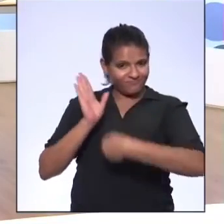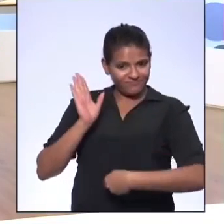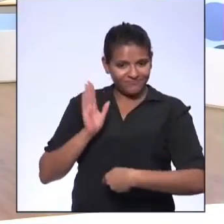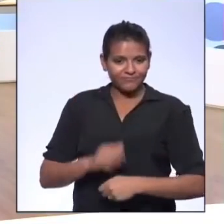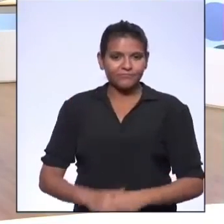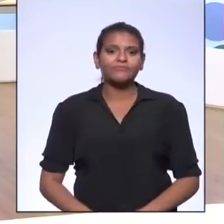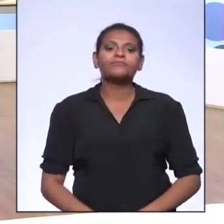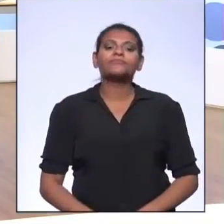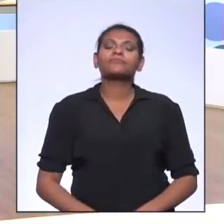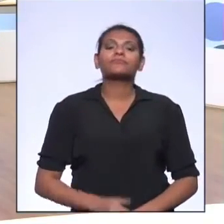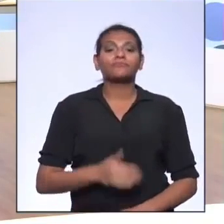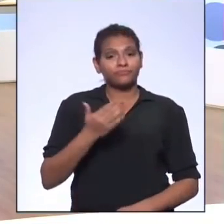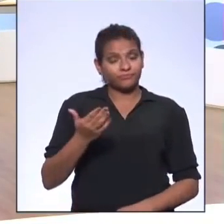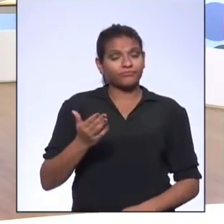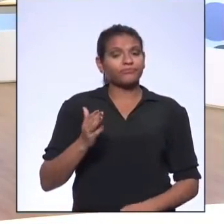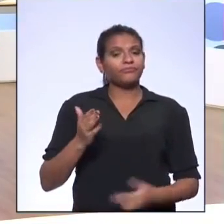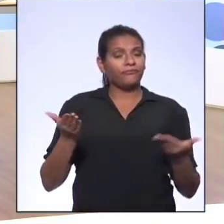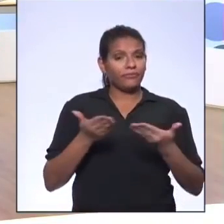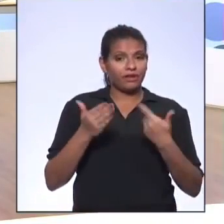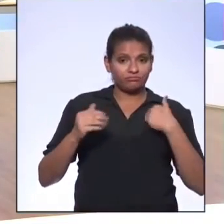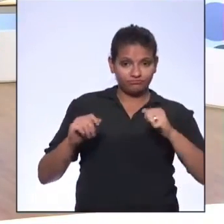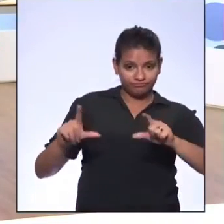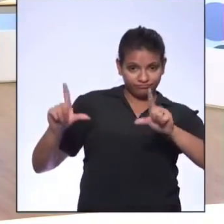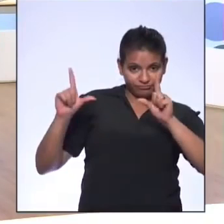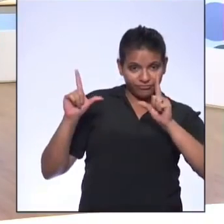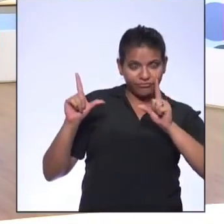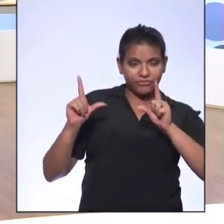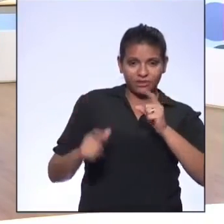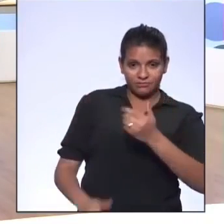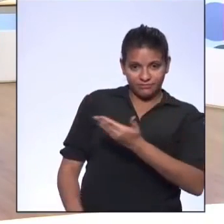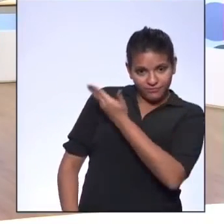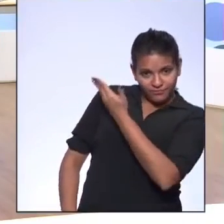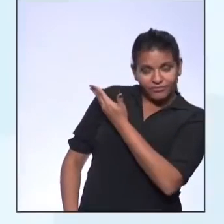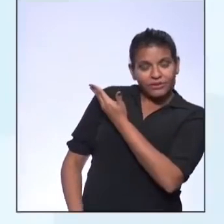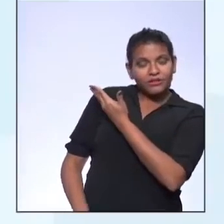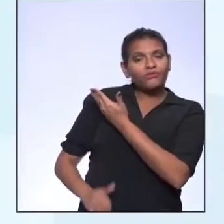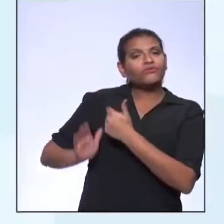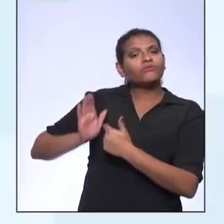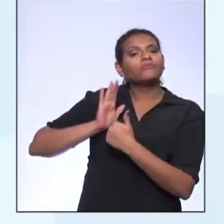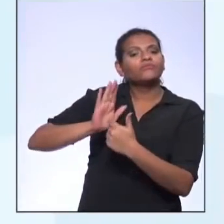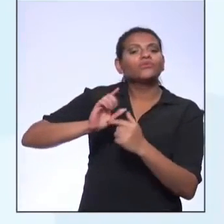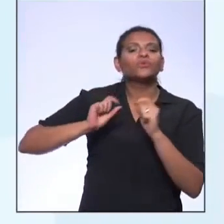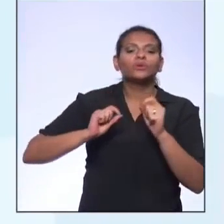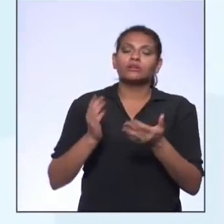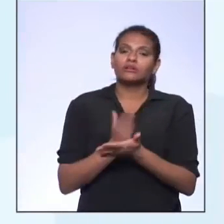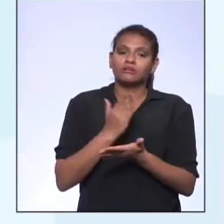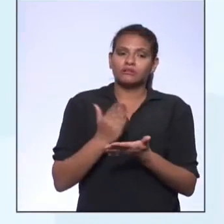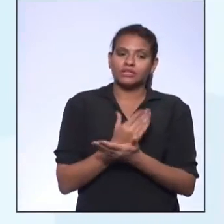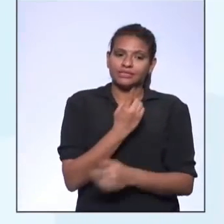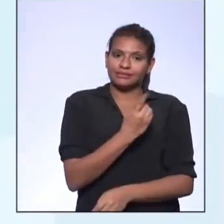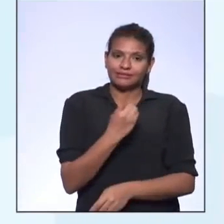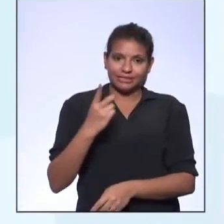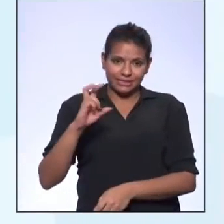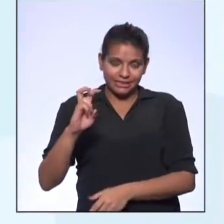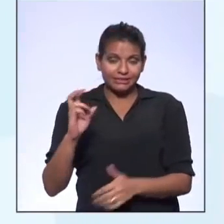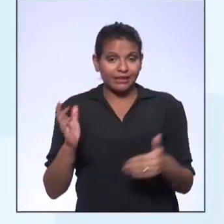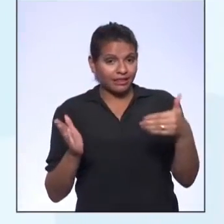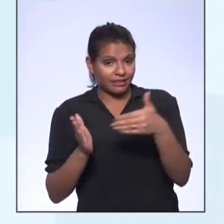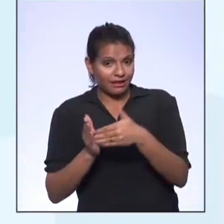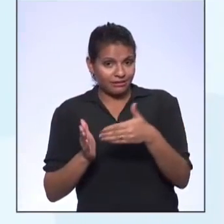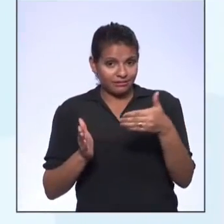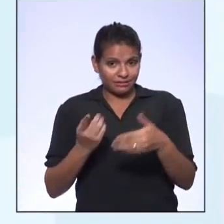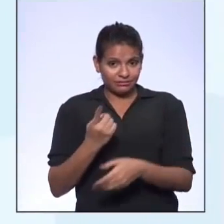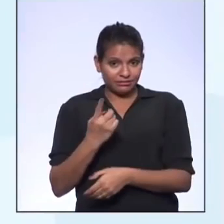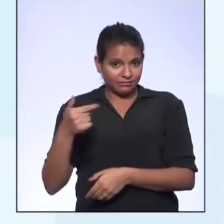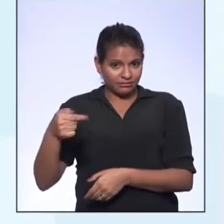argumentos. Indo para a tela, a gente continua trabalhando as páginas 115 a 117. Aí você vai chegar lá e